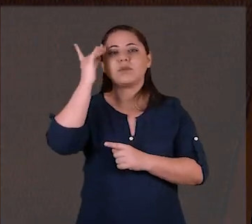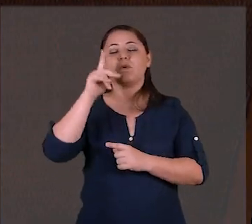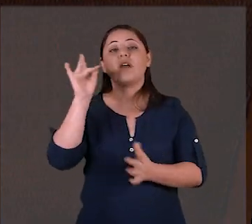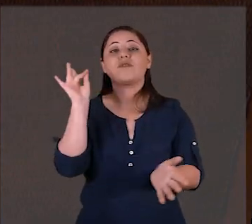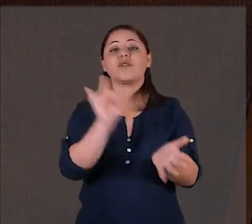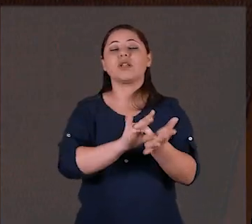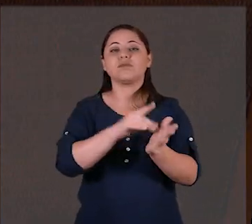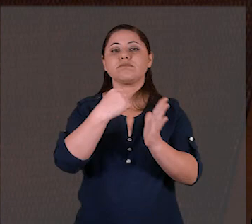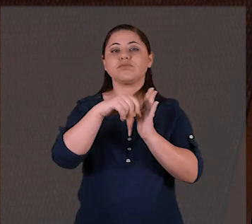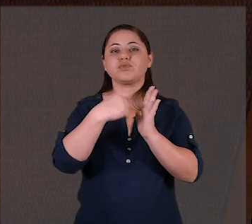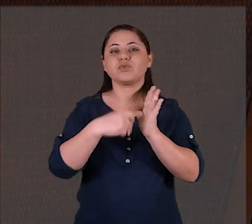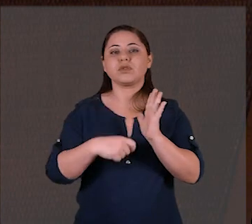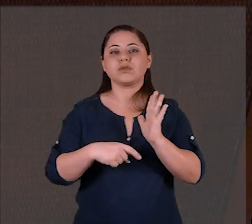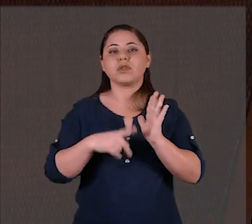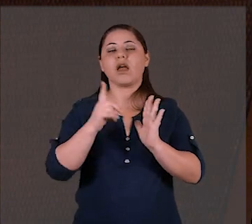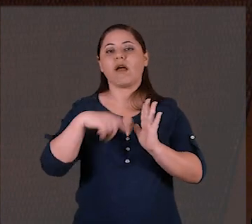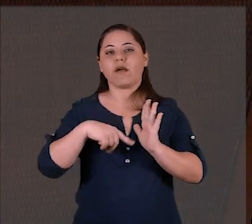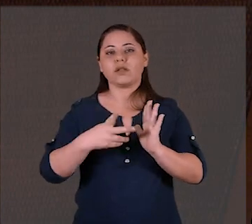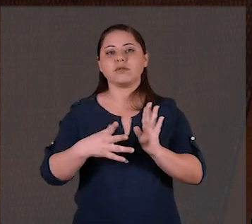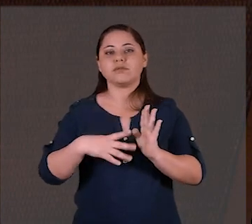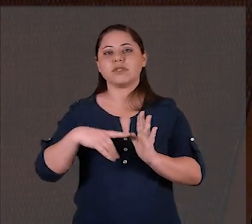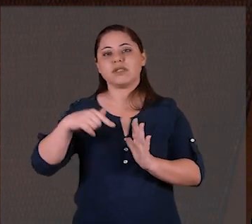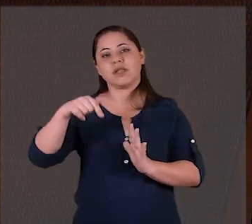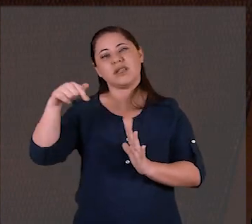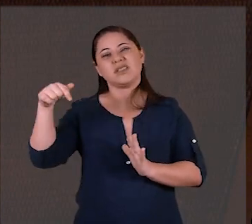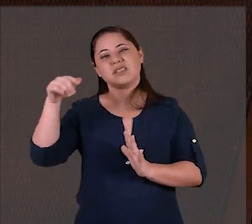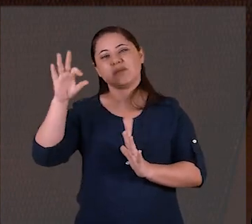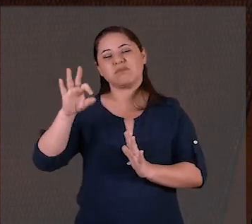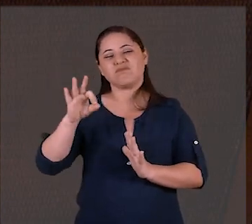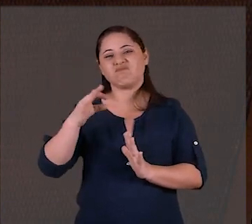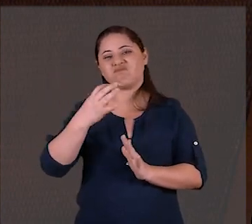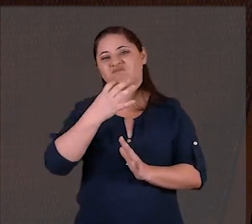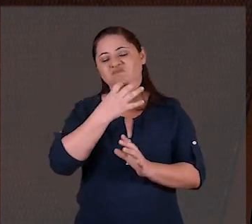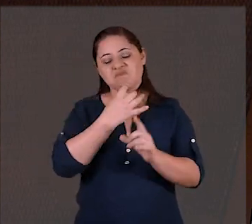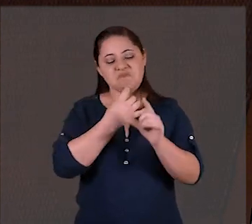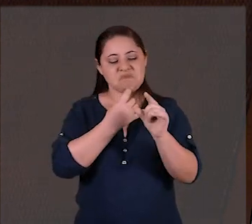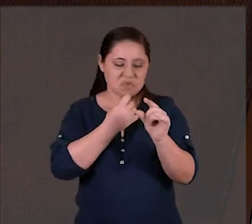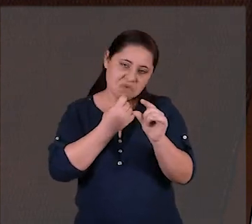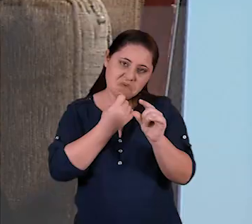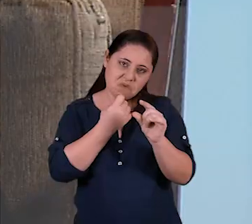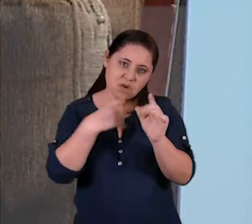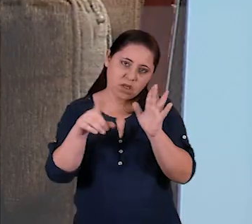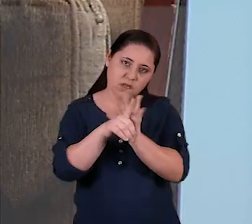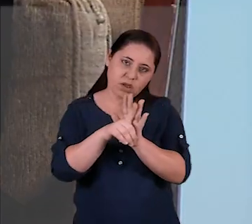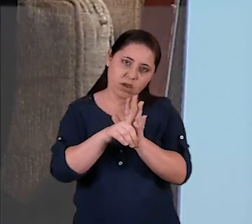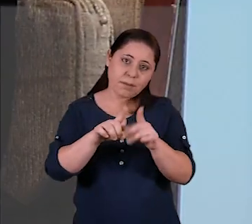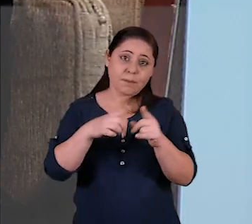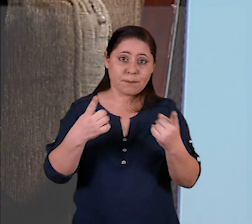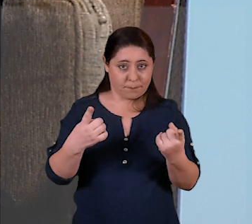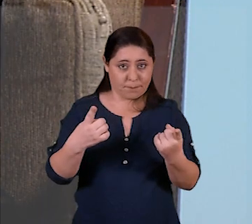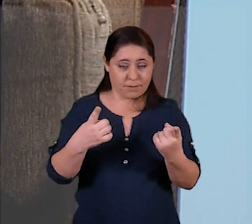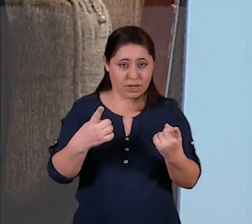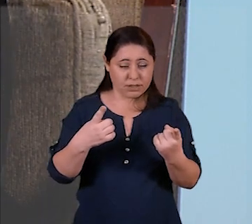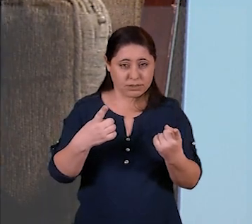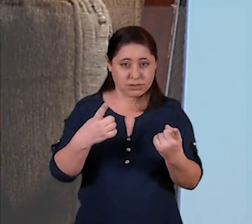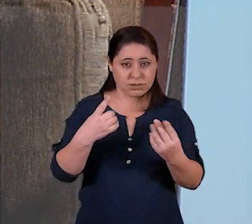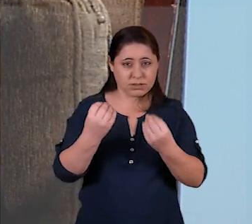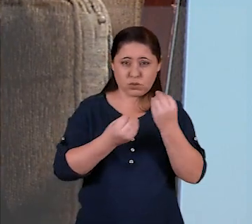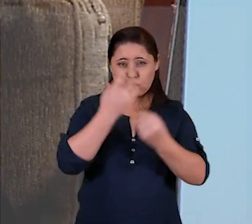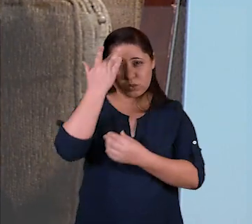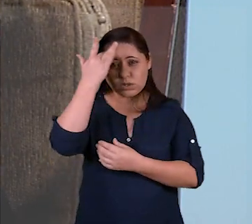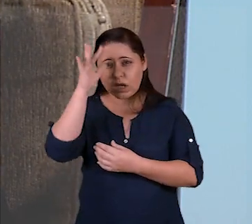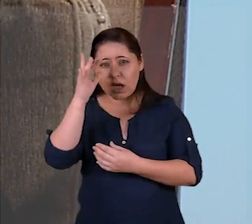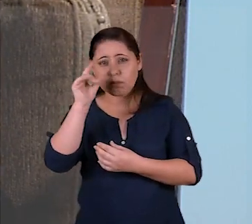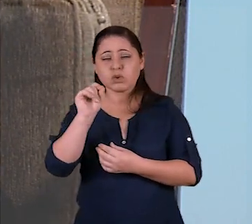trata, quais são os instrumentos, 77% dizem que conhecem muito pouco a lei. né? Então a gente sabe que ela existe, mas ainda não sabe quais